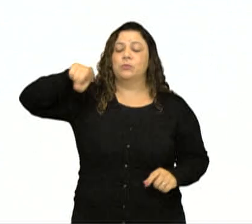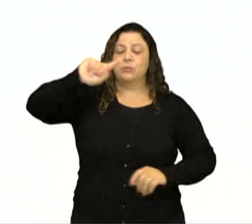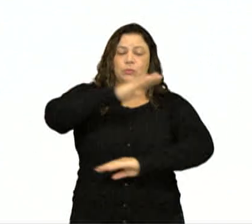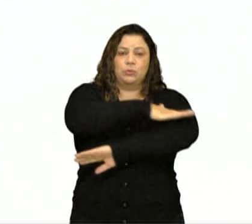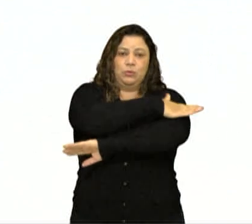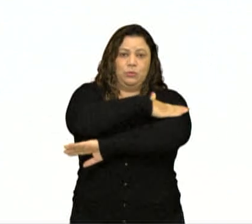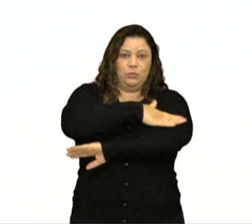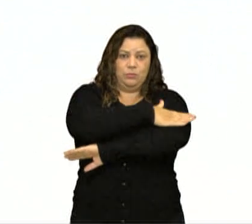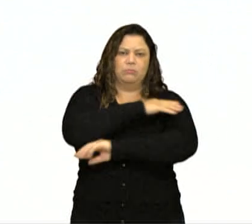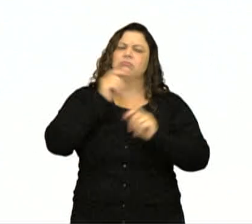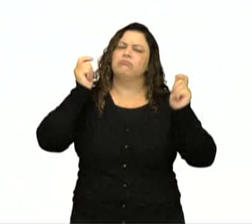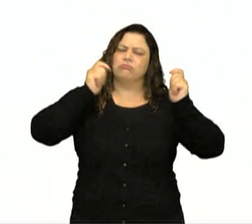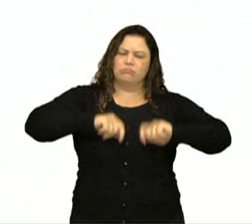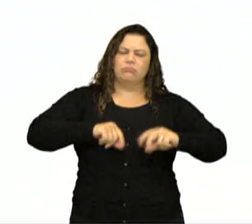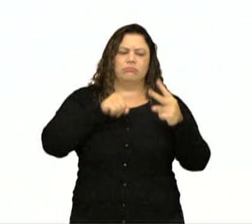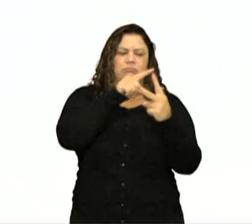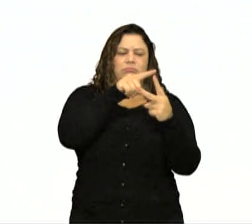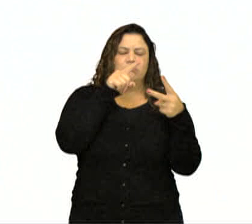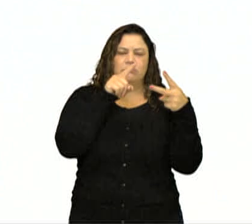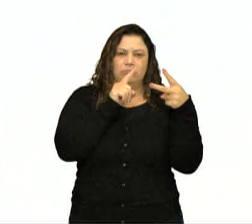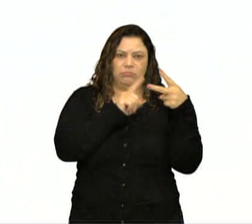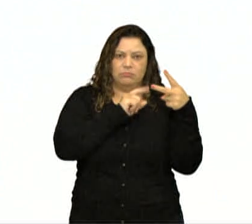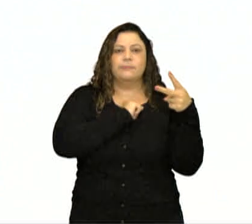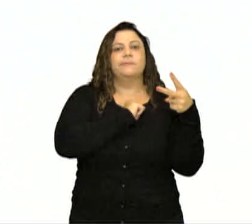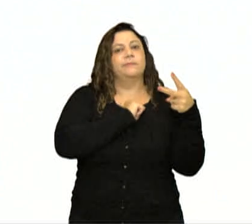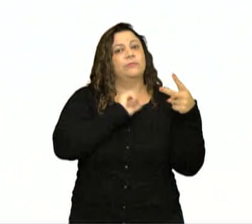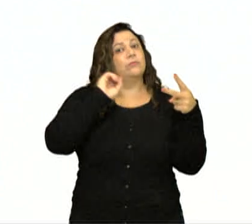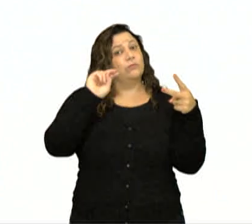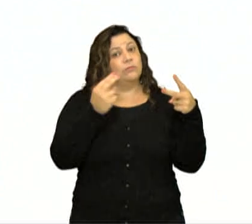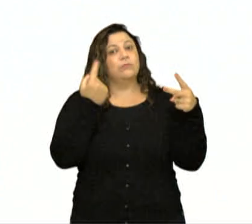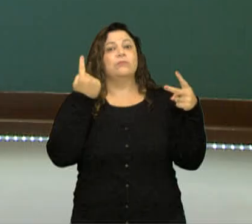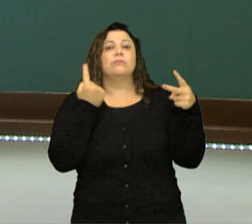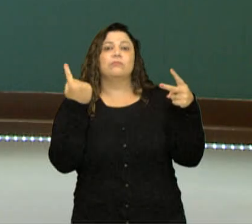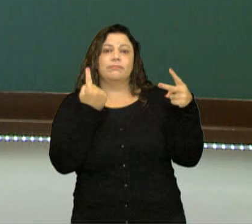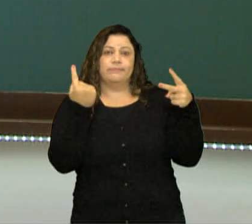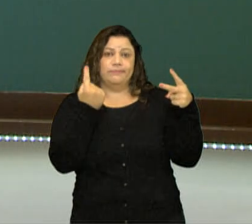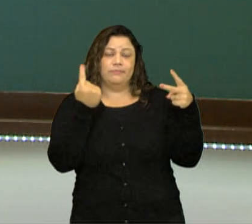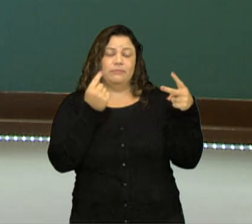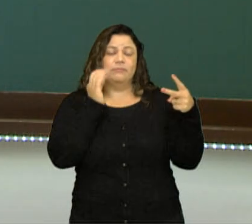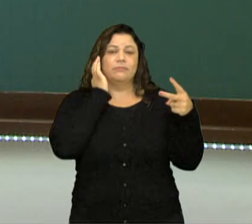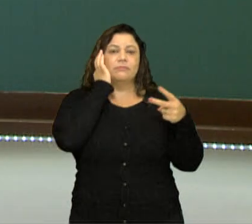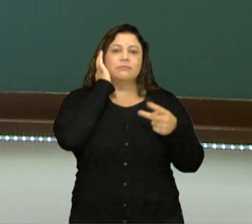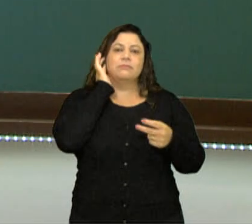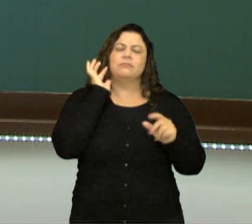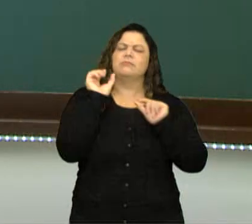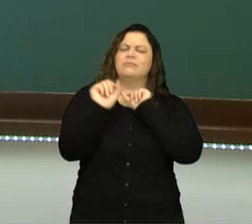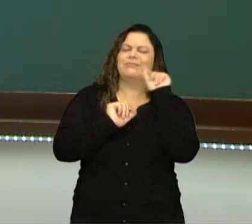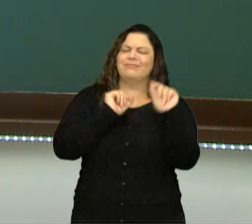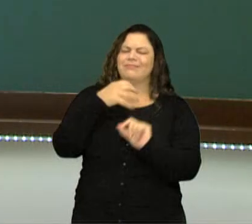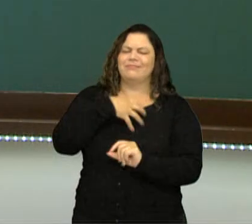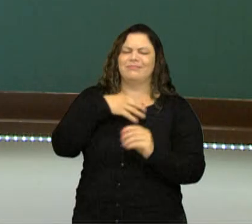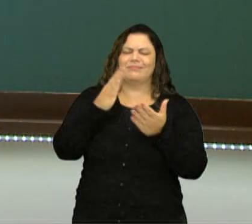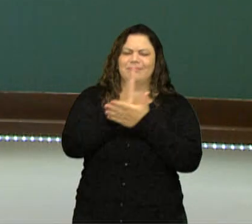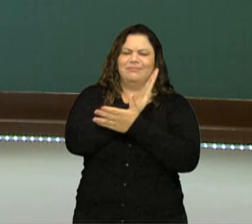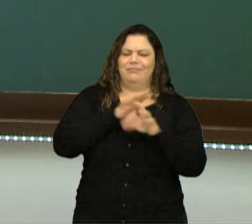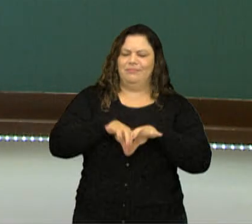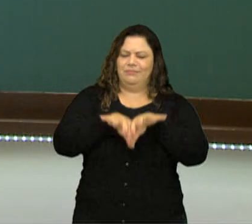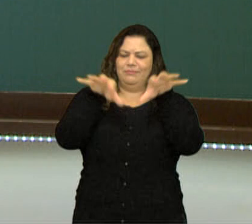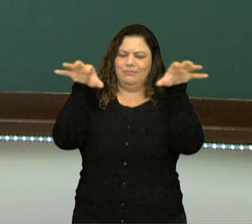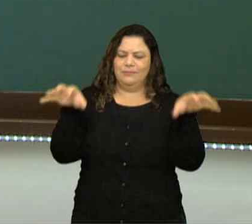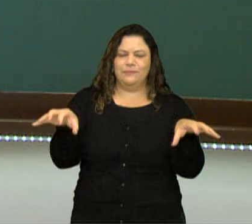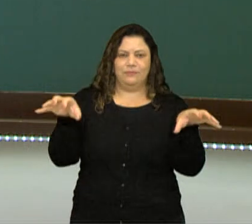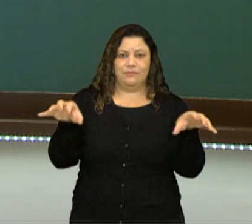em duas, como tem na tira, ou em uma. Mas qual que é o sentido em dividir em